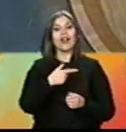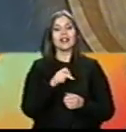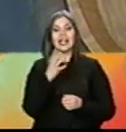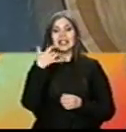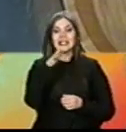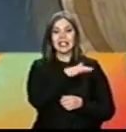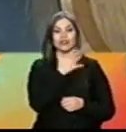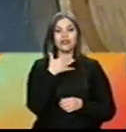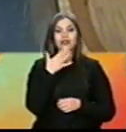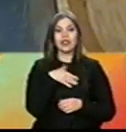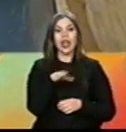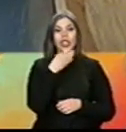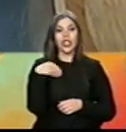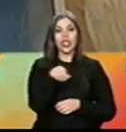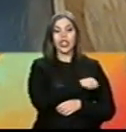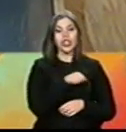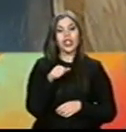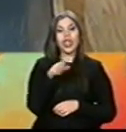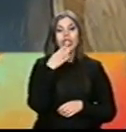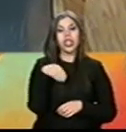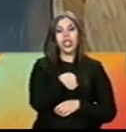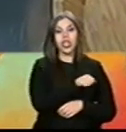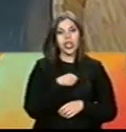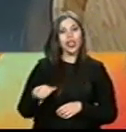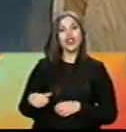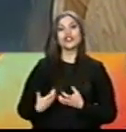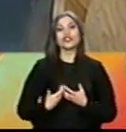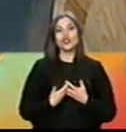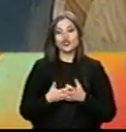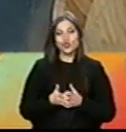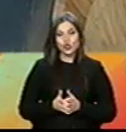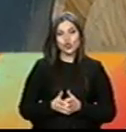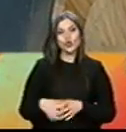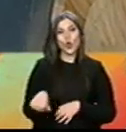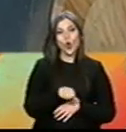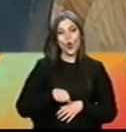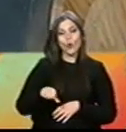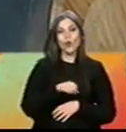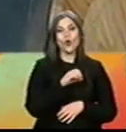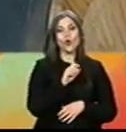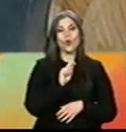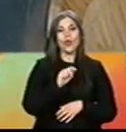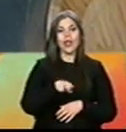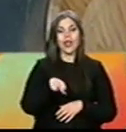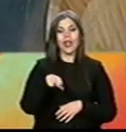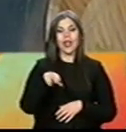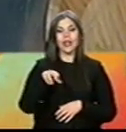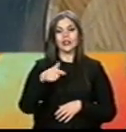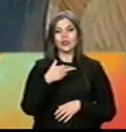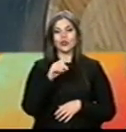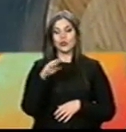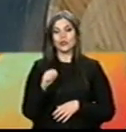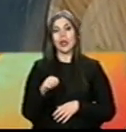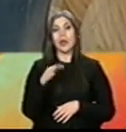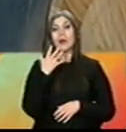virgem extra biológico quanto baste. Coentros quanto baste. Sumo de limão. Pimenta caiena. O que é que a caiena tem? Tem as mãos dos